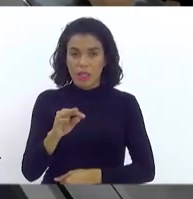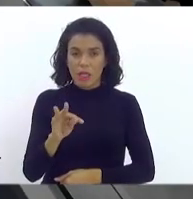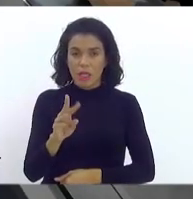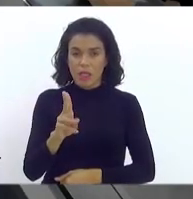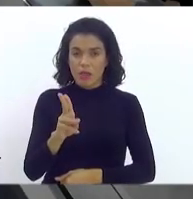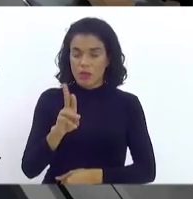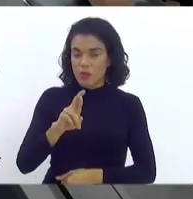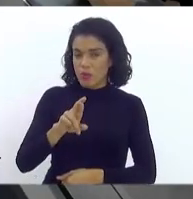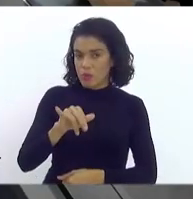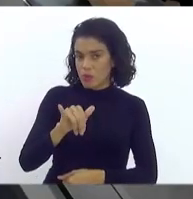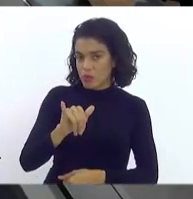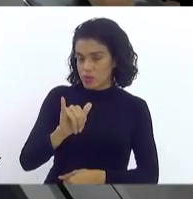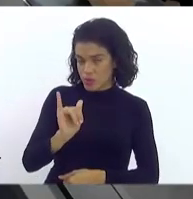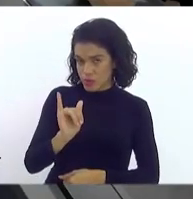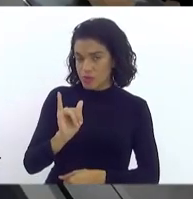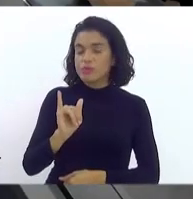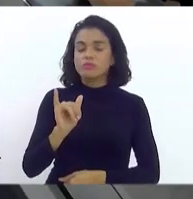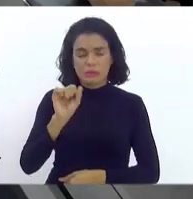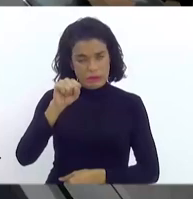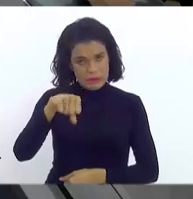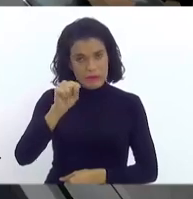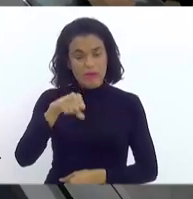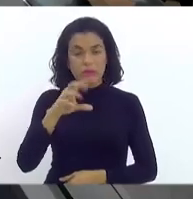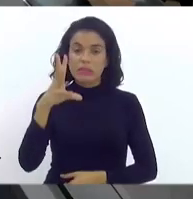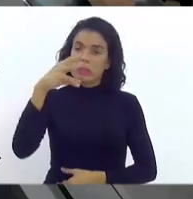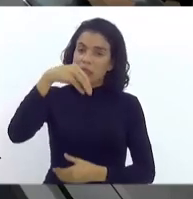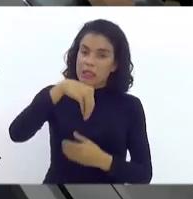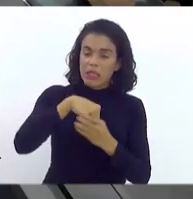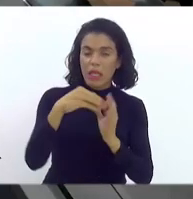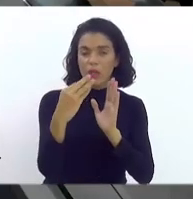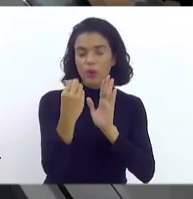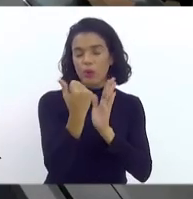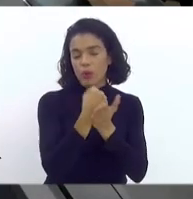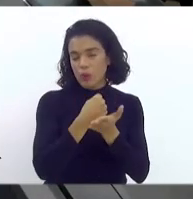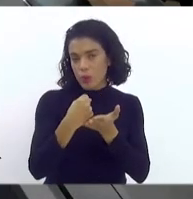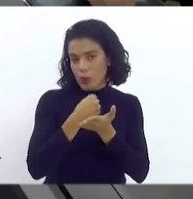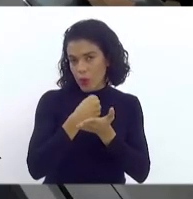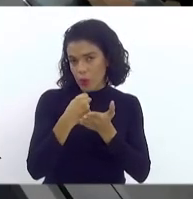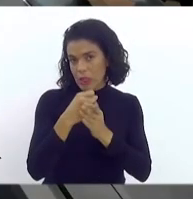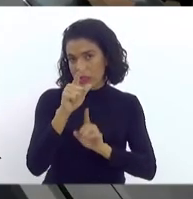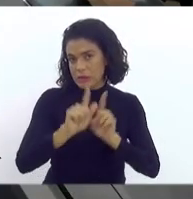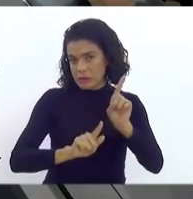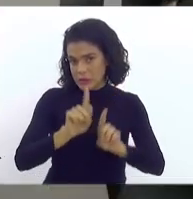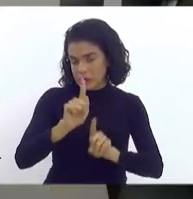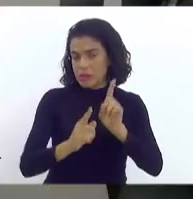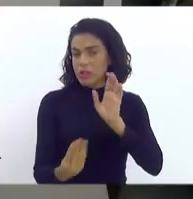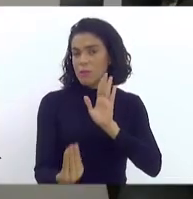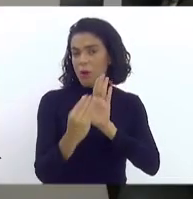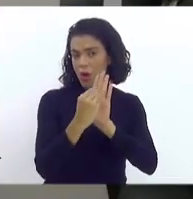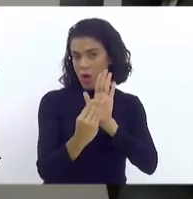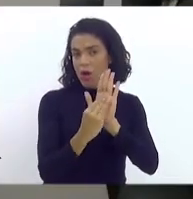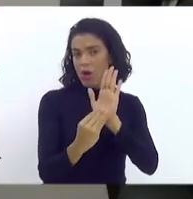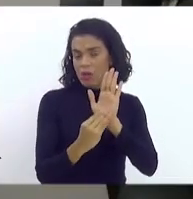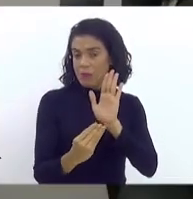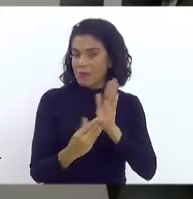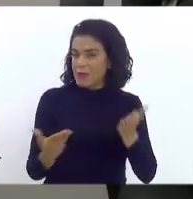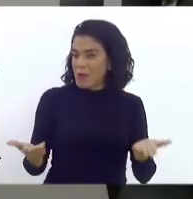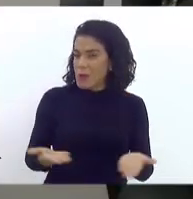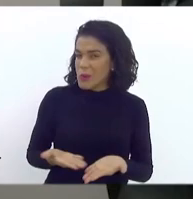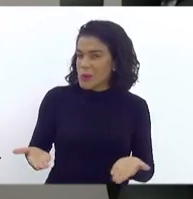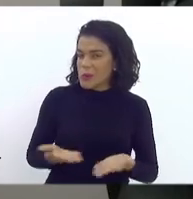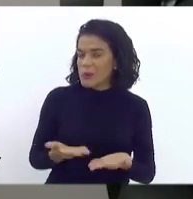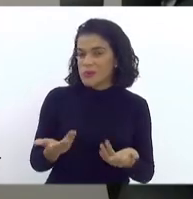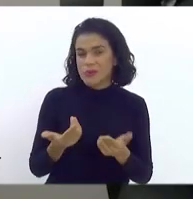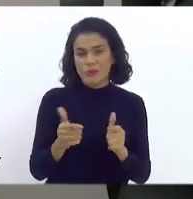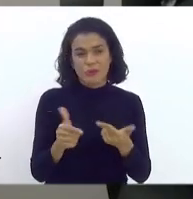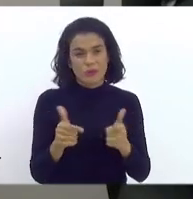porque dentro da nossa licitação a gente busca os melhores fornecedores. Mas eu acredito que hoje não tem nenhuma